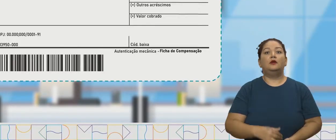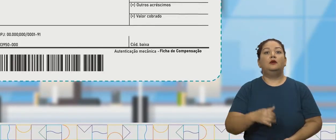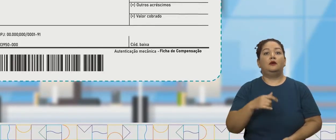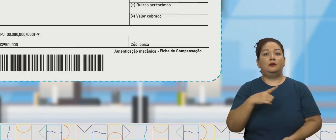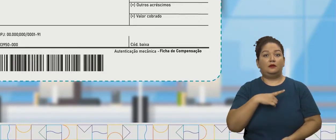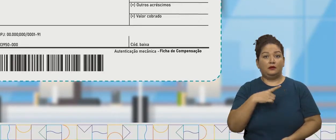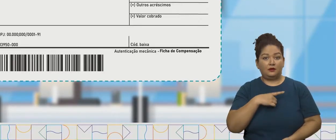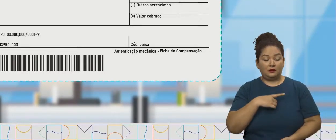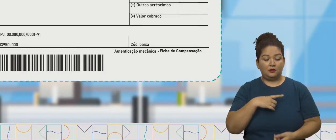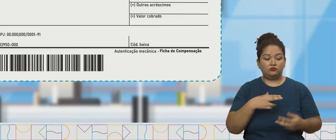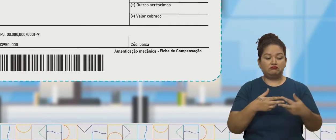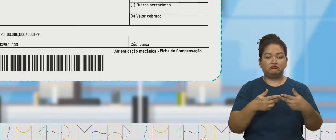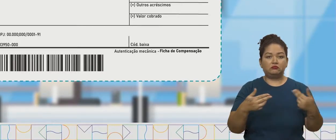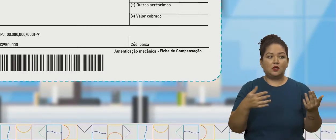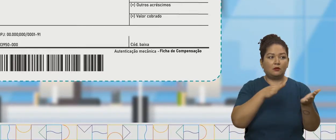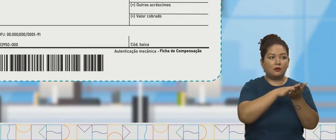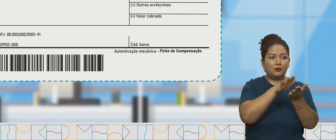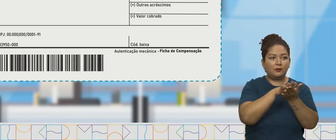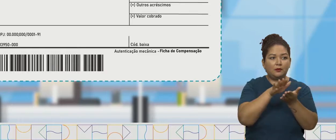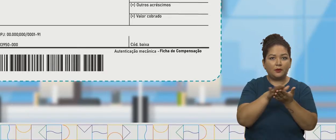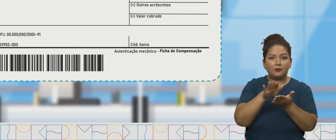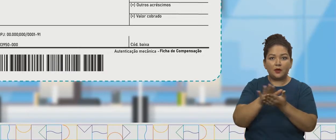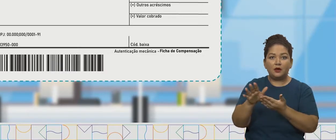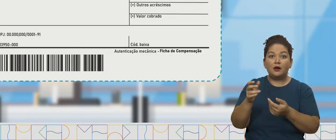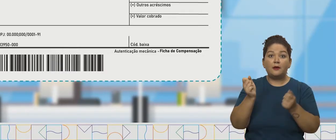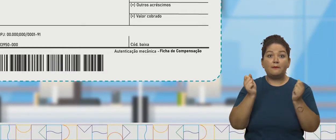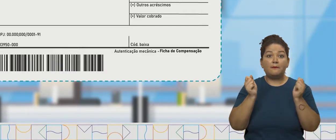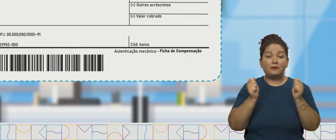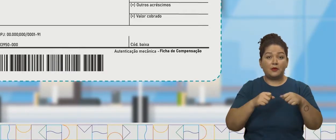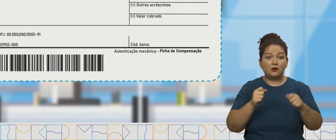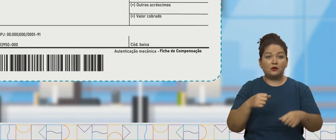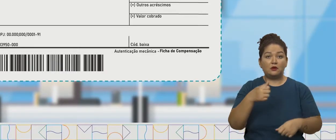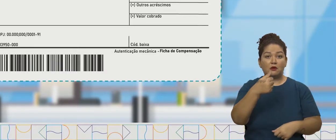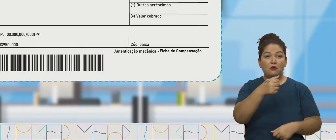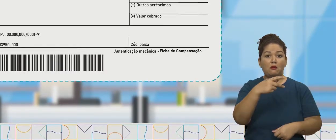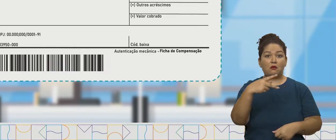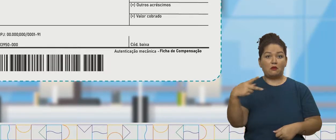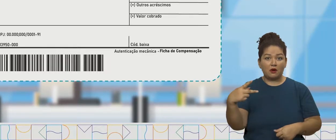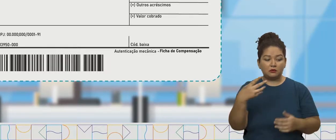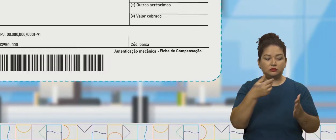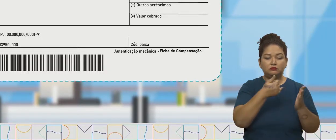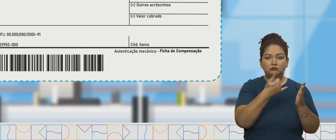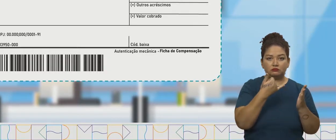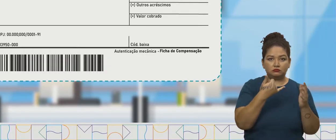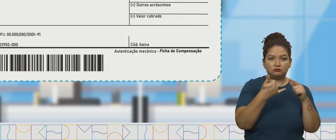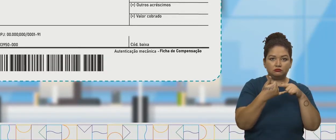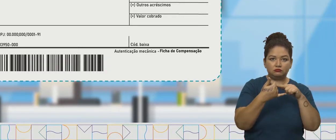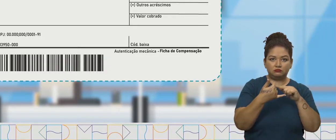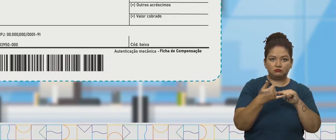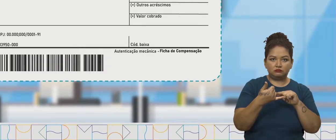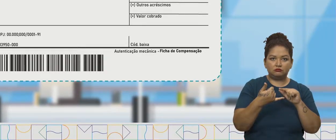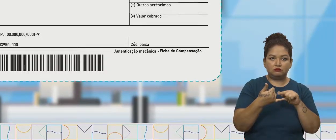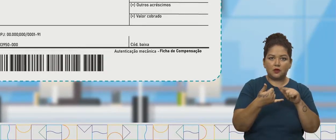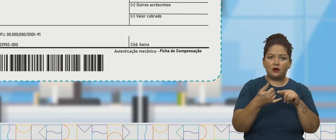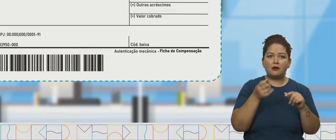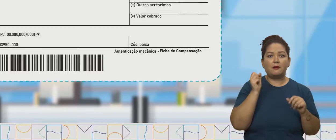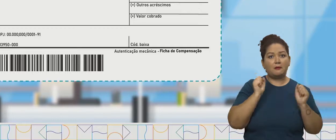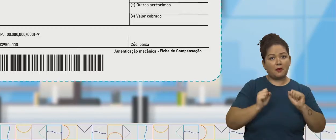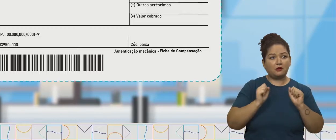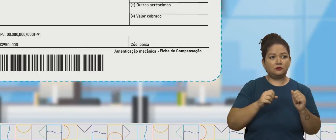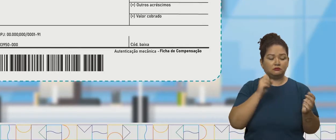meios de envio, como por exemplo, os aplicativos de mensagens em geral, que utilizamos pelos celulares ou outro tipo de